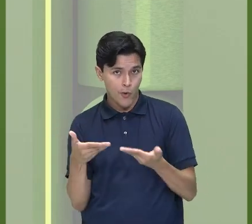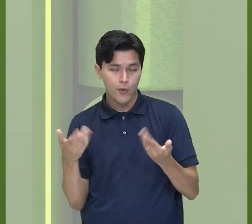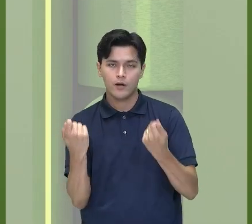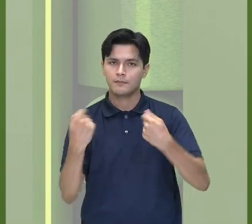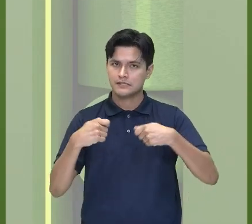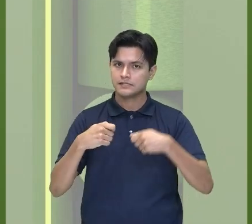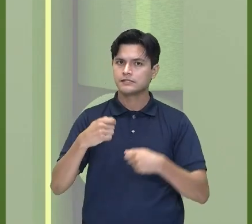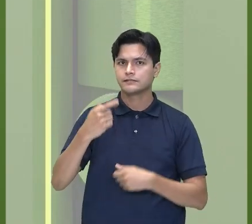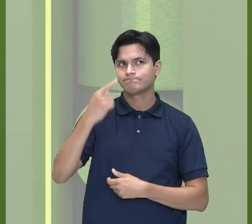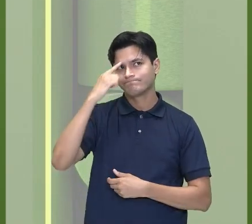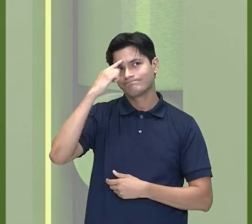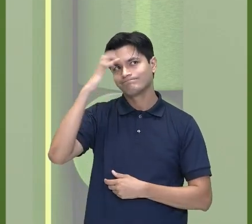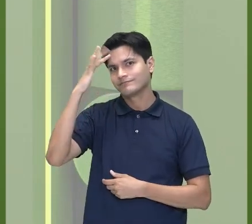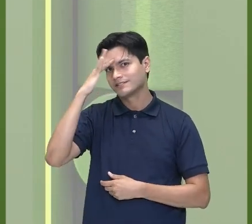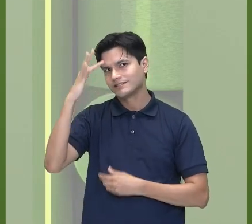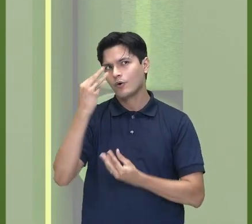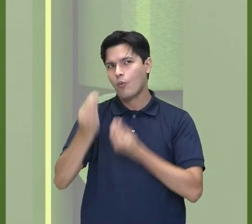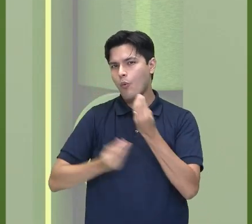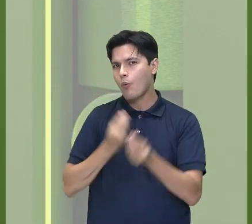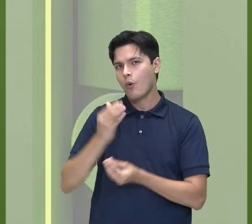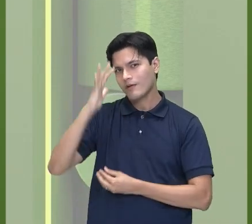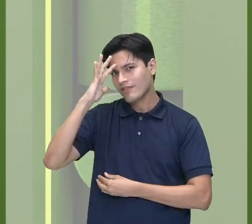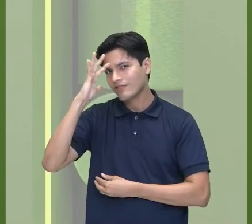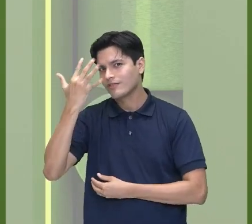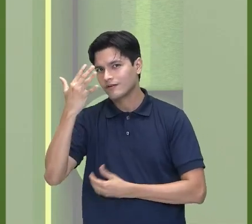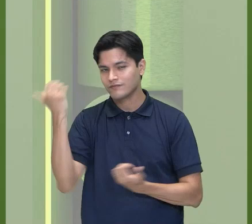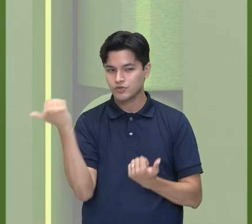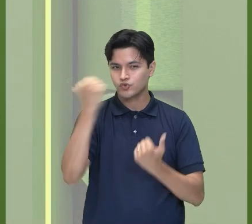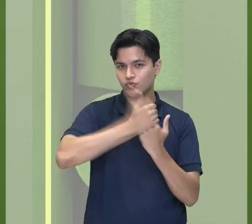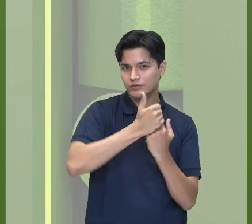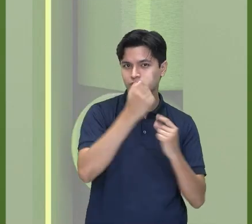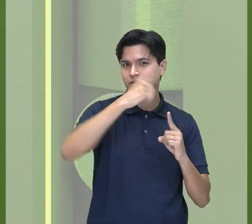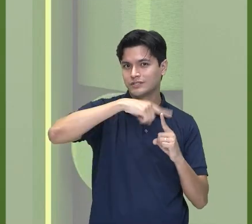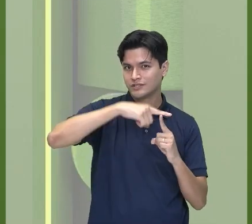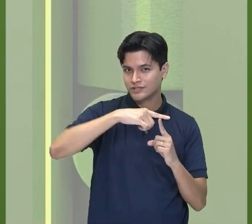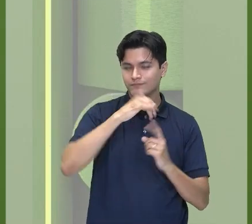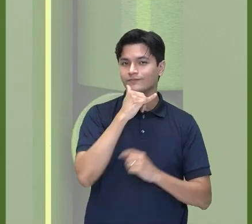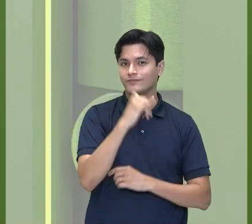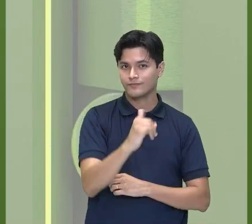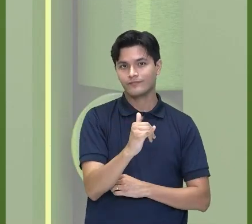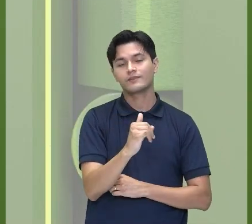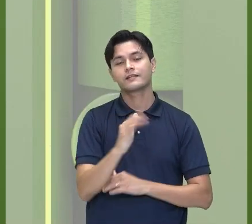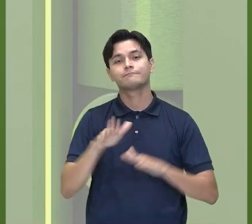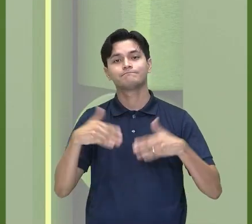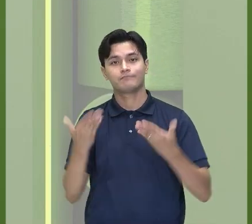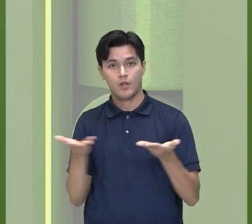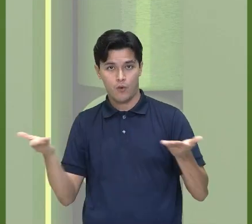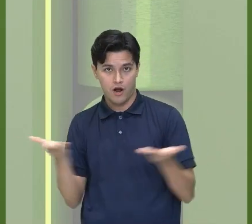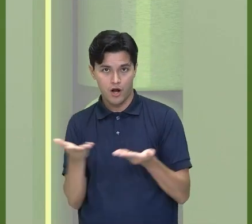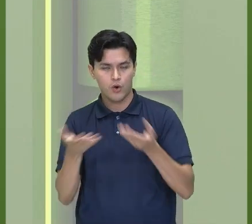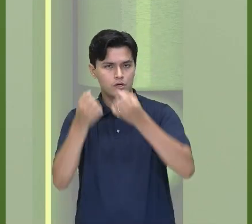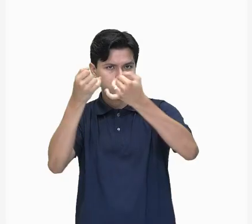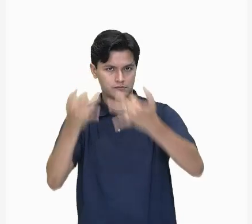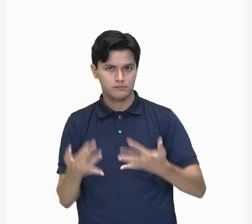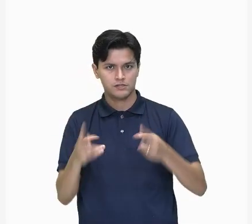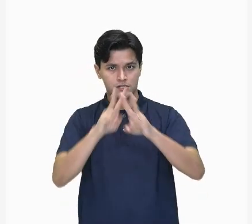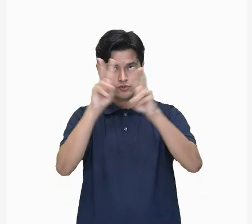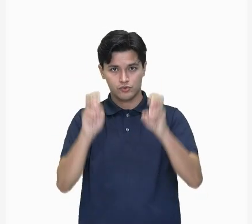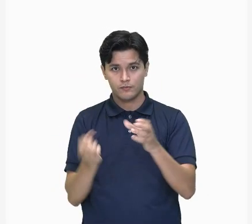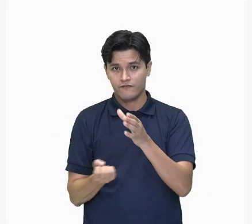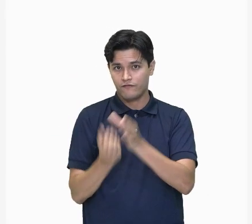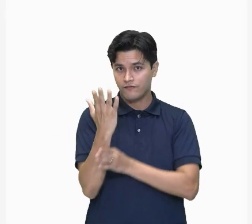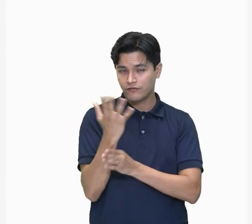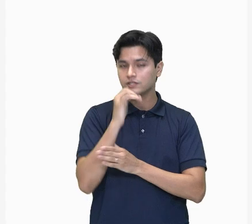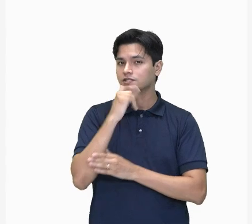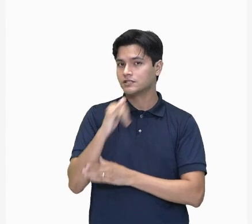né, servir para substituir esses tipos de fontes de energia. É aí que a gente fala das fontes de energia renováveis.